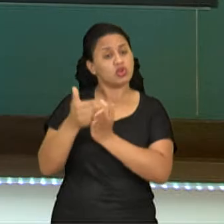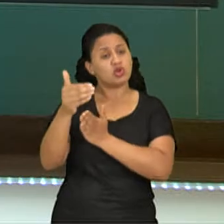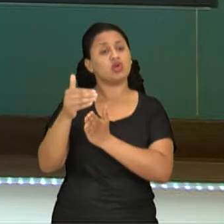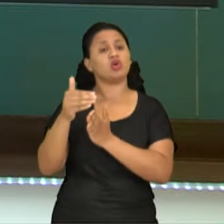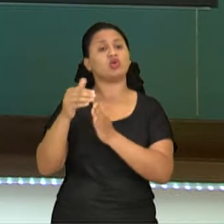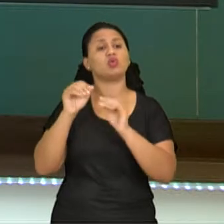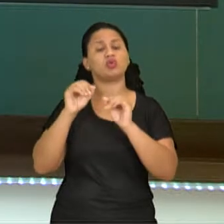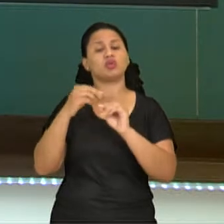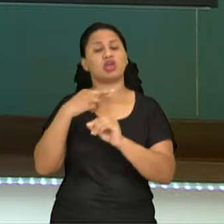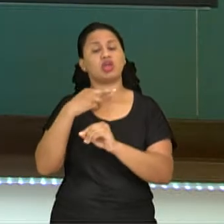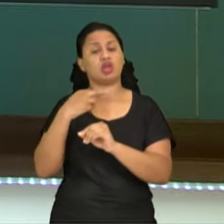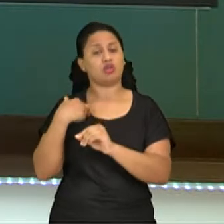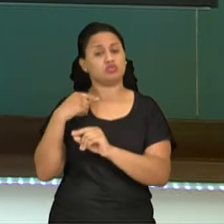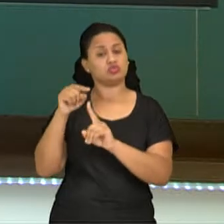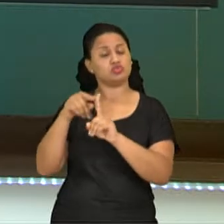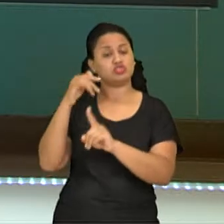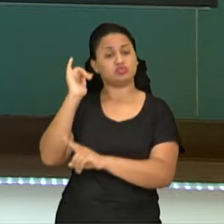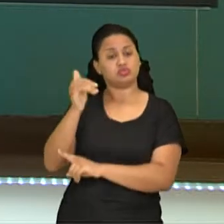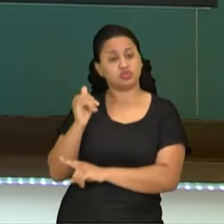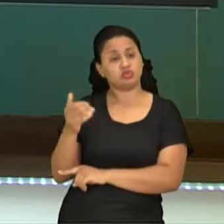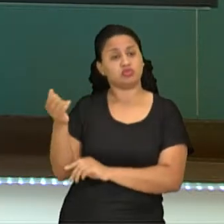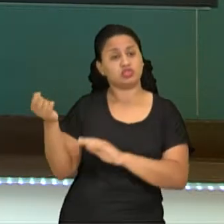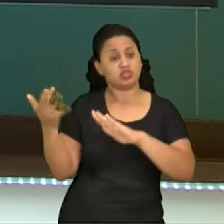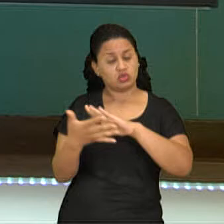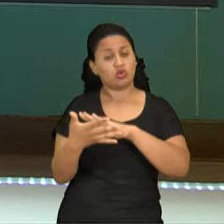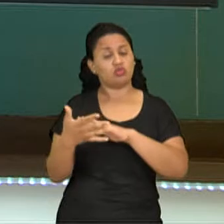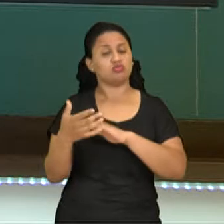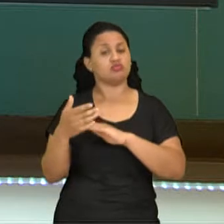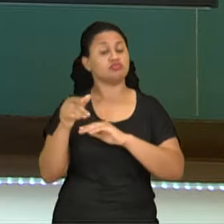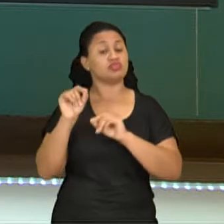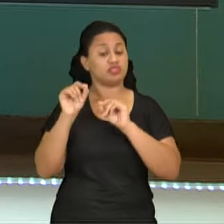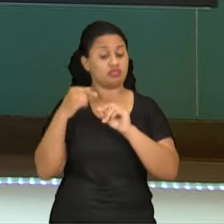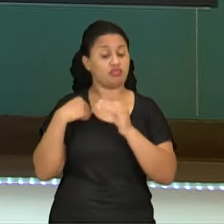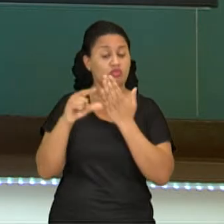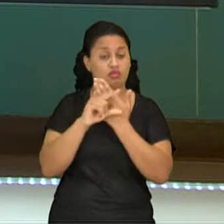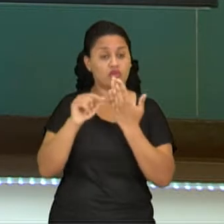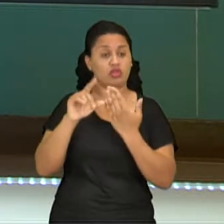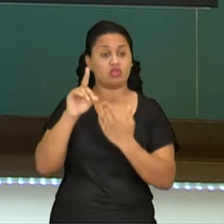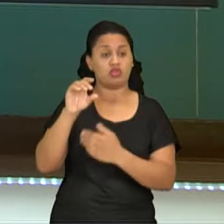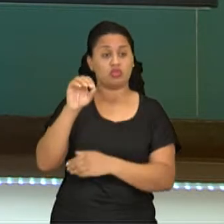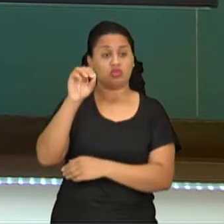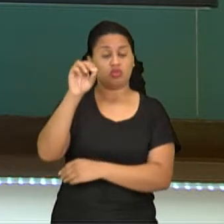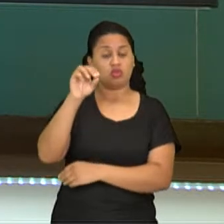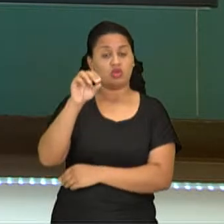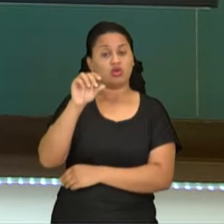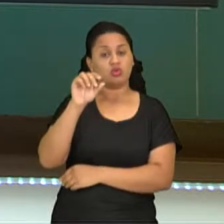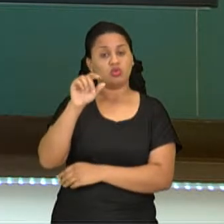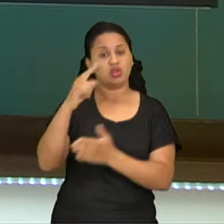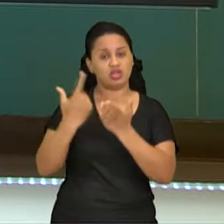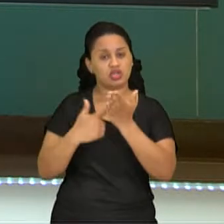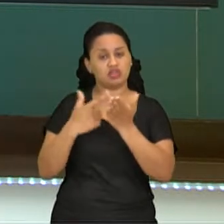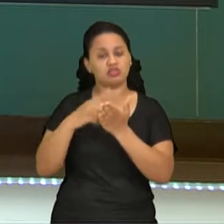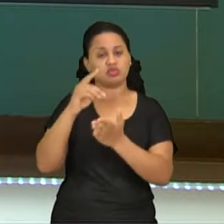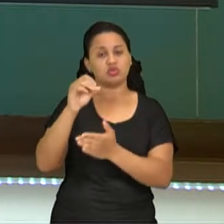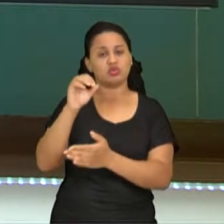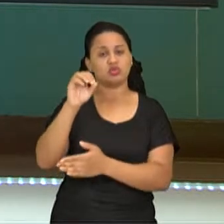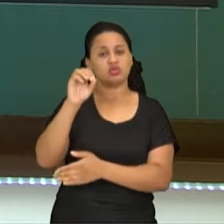primeiros romances escritos foi Dom Quixote ali, também uma obra que vale a pena você conhecer e você